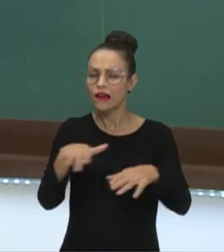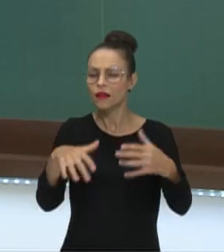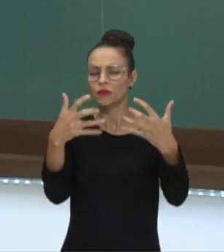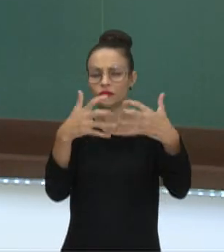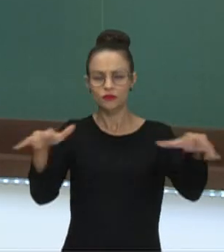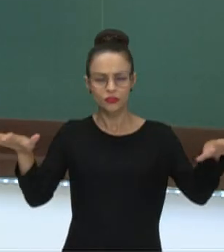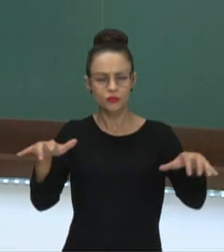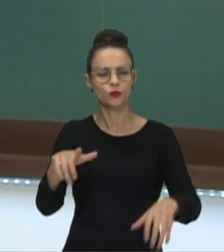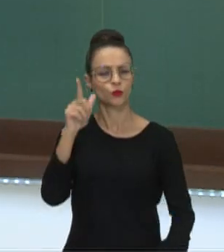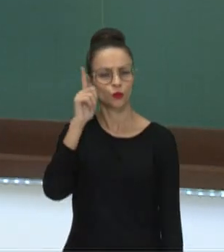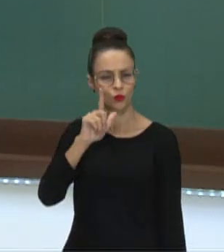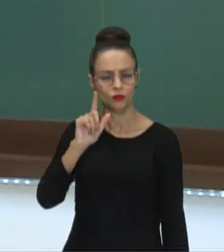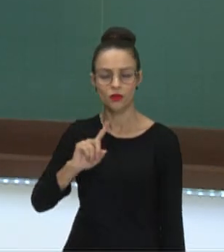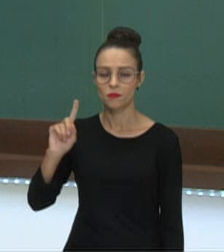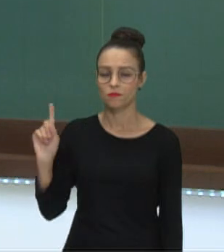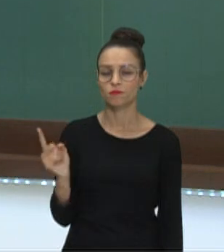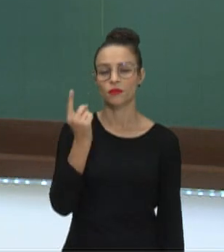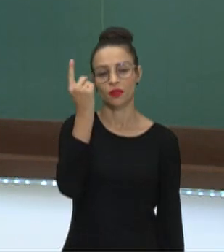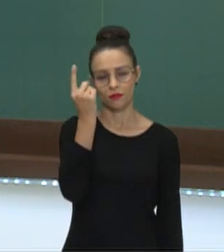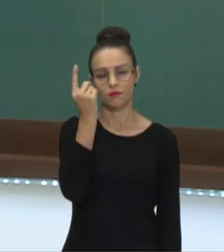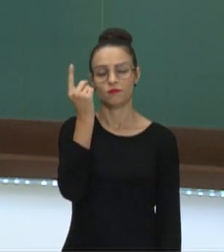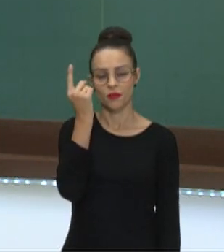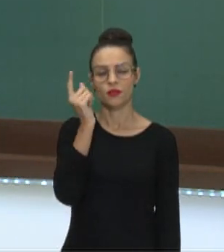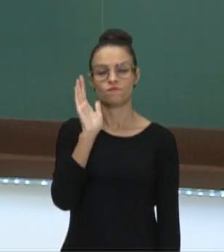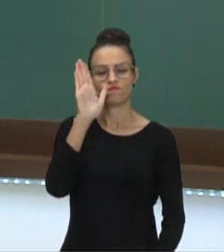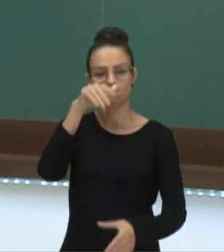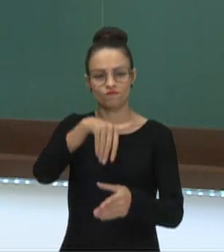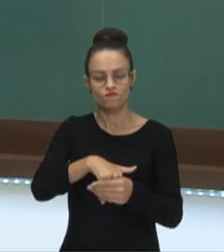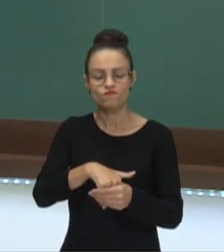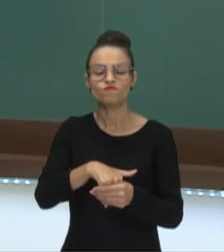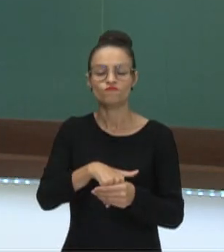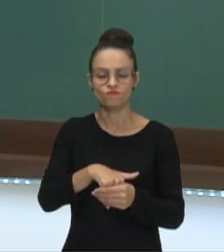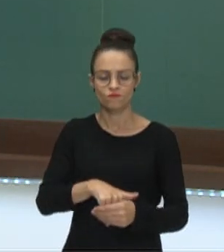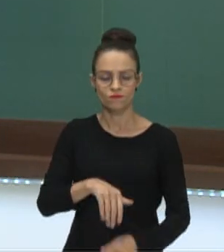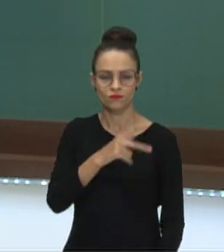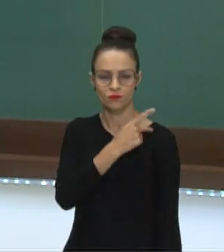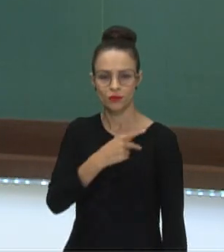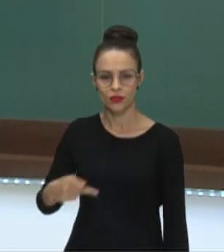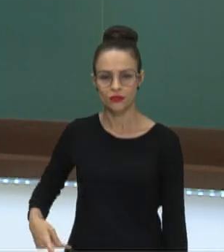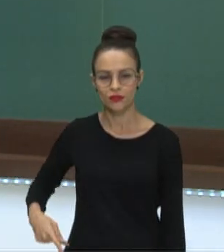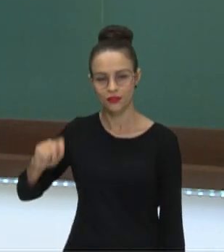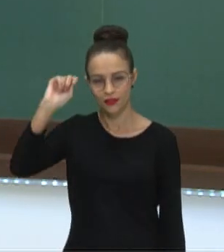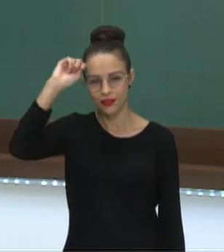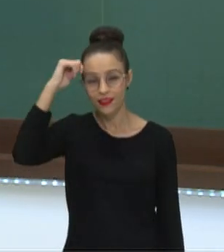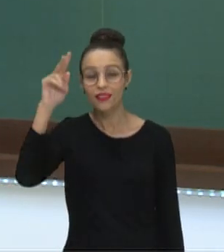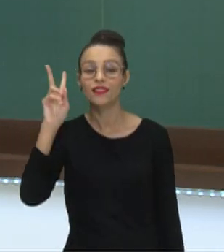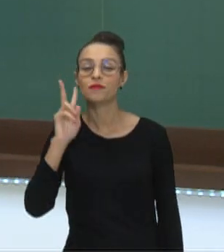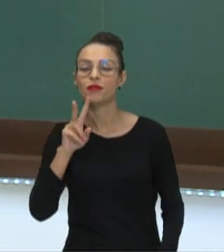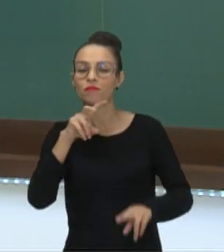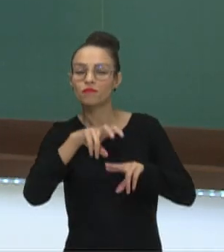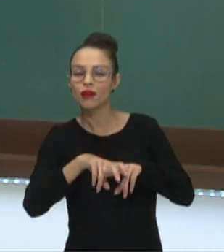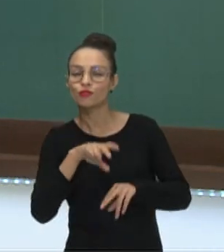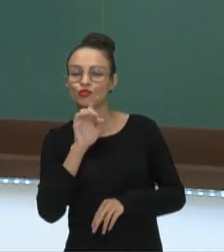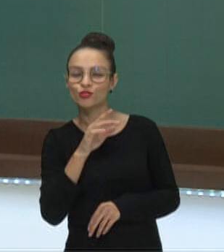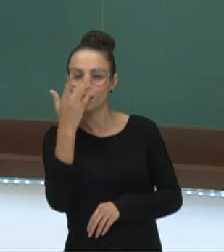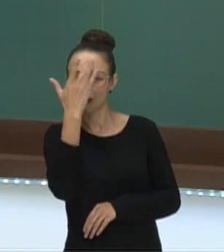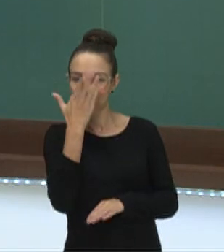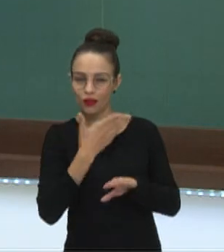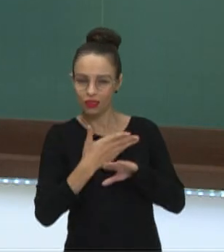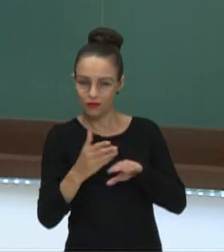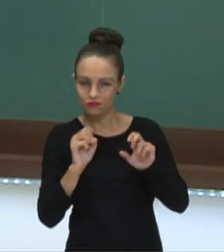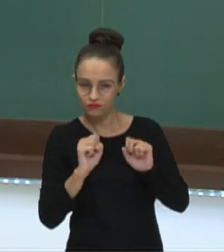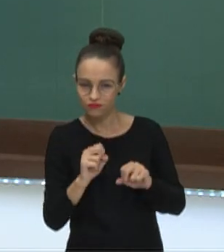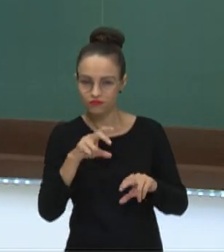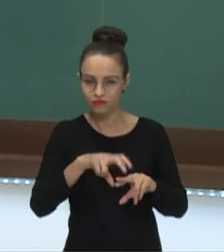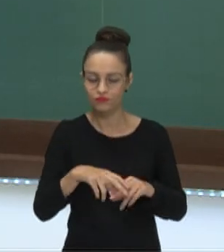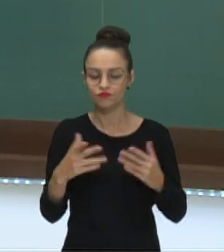foi eleito o primeiro presidente negro. Né? Lembra do banco aqui onde só as pessoas brancas podiam sentar,